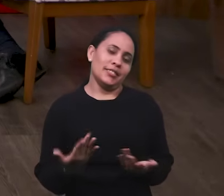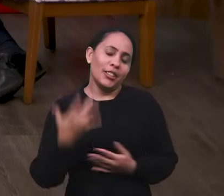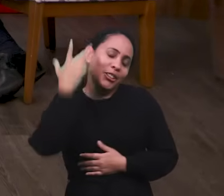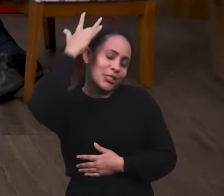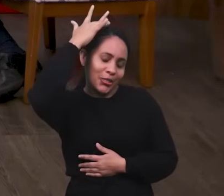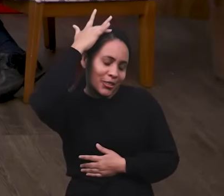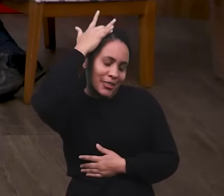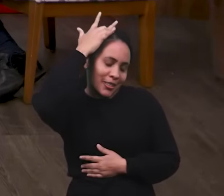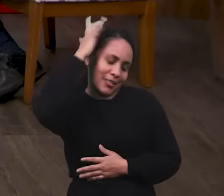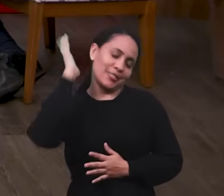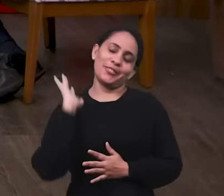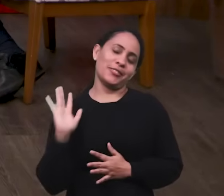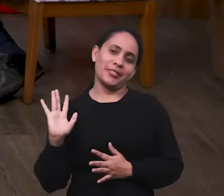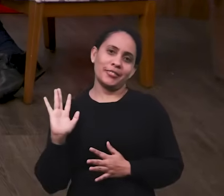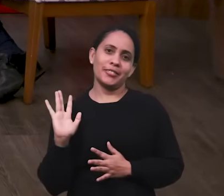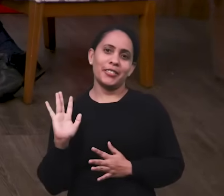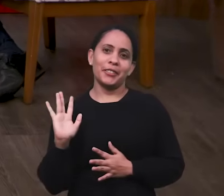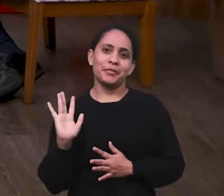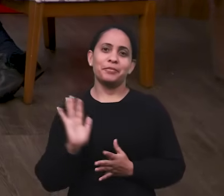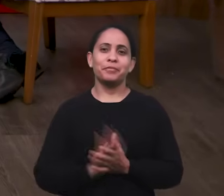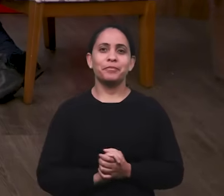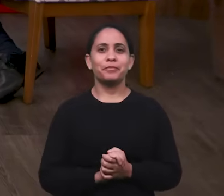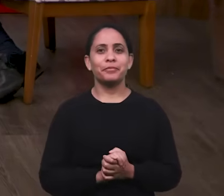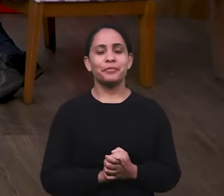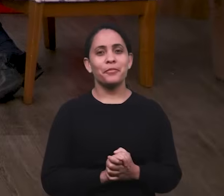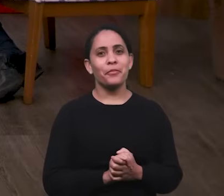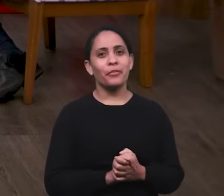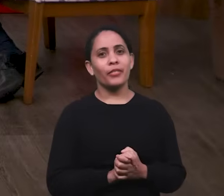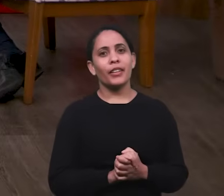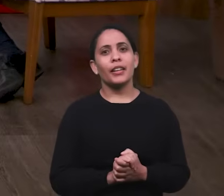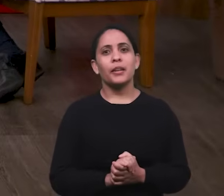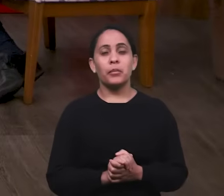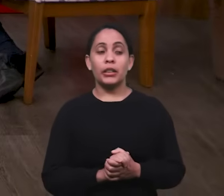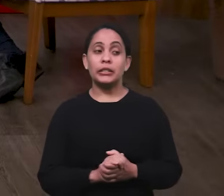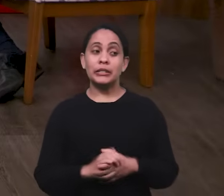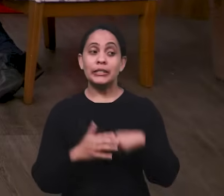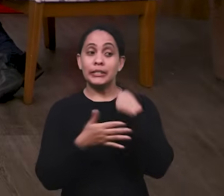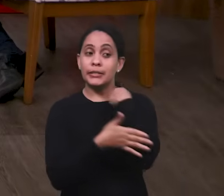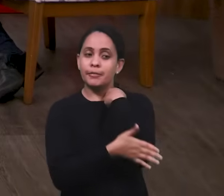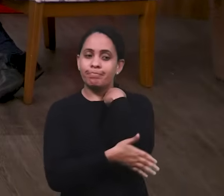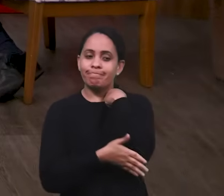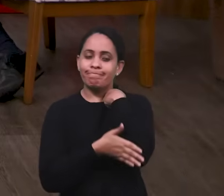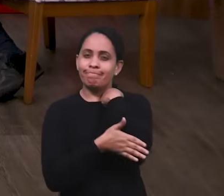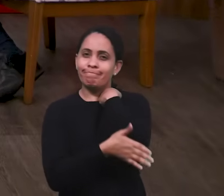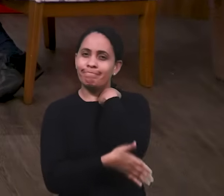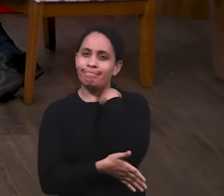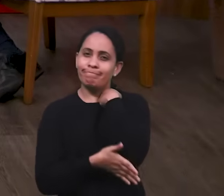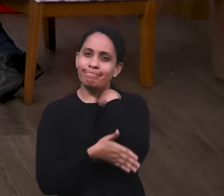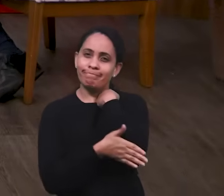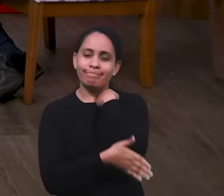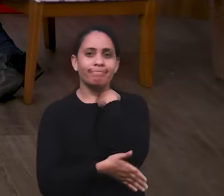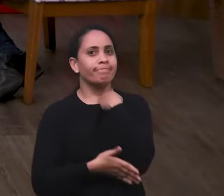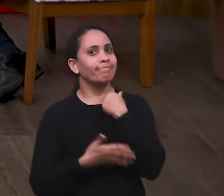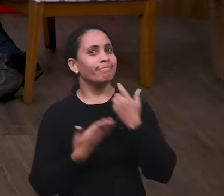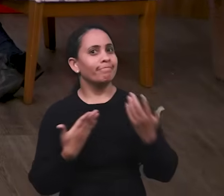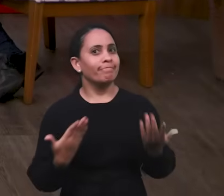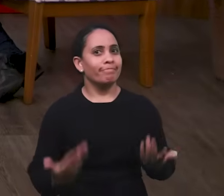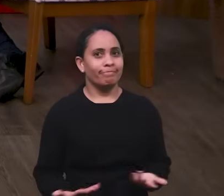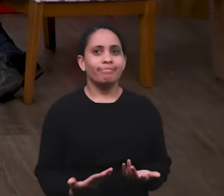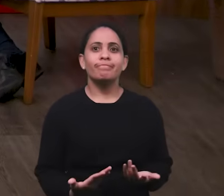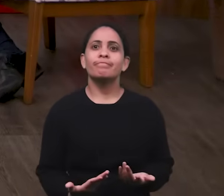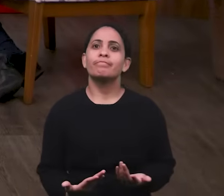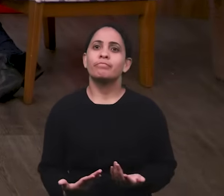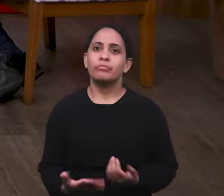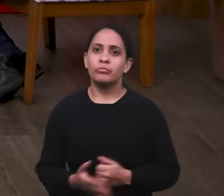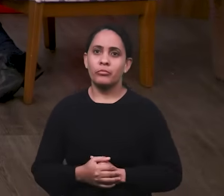total, né? Mas a gente vai encontrar também esse ciúme entre irmãos. Dos irmãos de